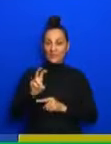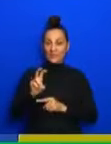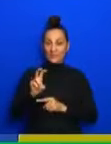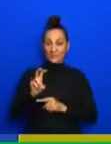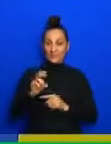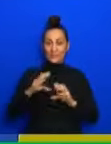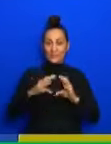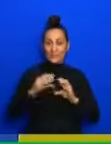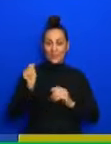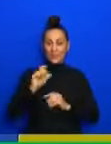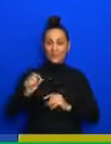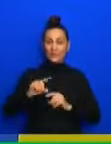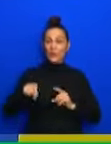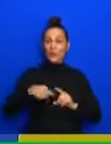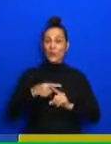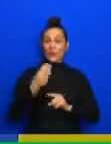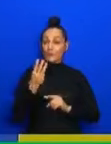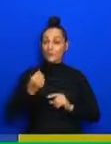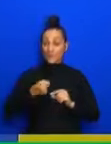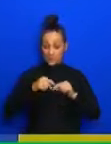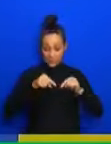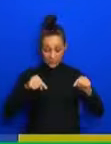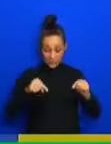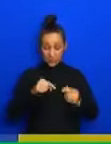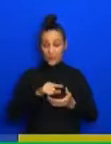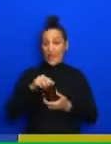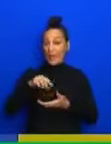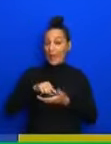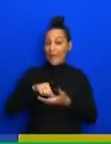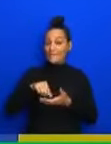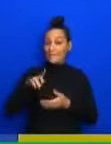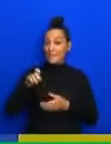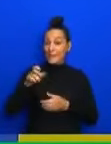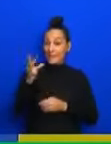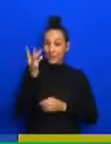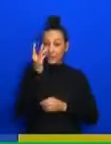bola azul. Mais 3 dezenas, é a Mega Sena ao vivo.